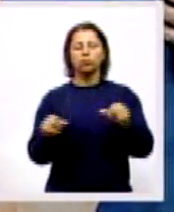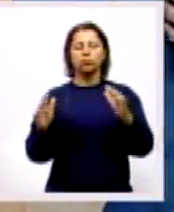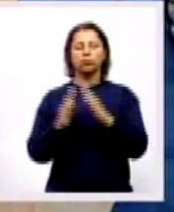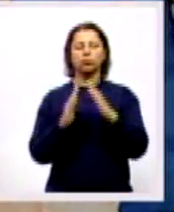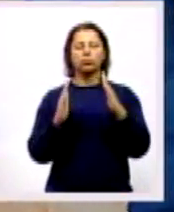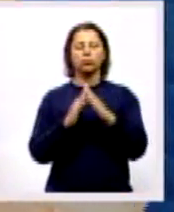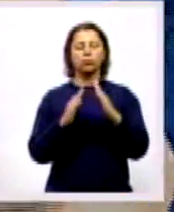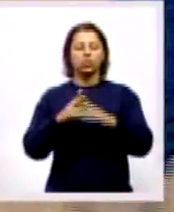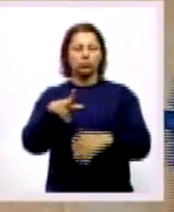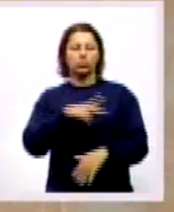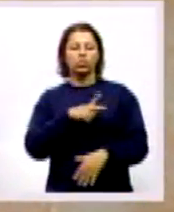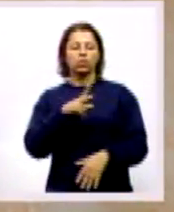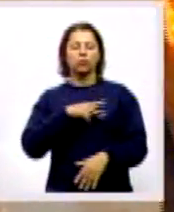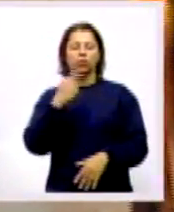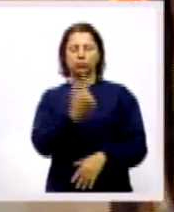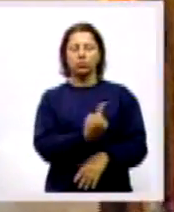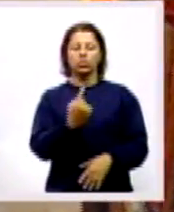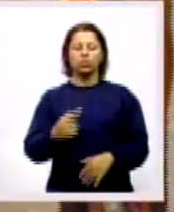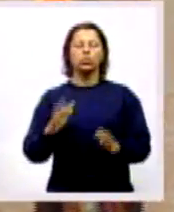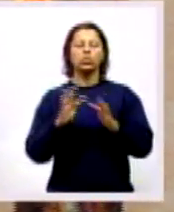na particularidade de cada família.